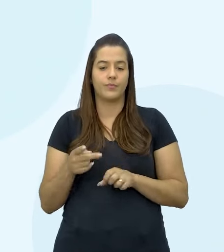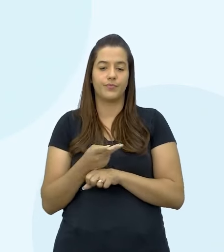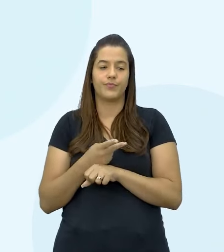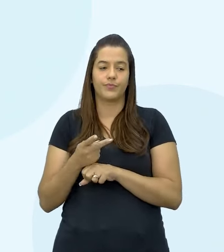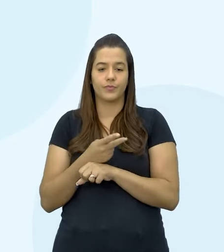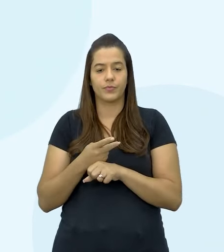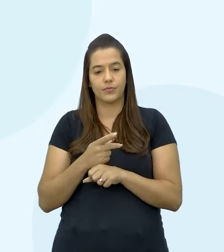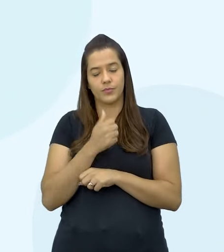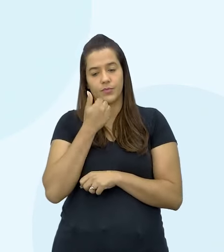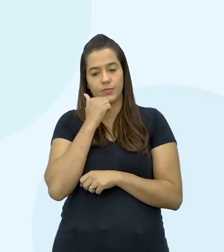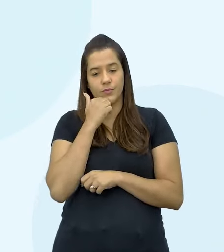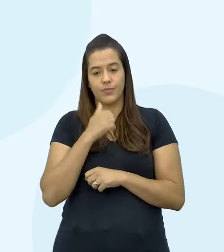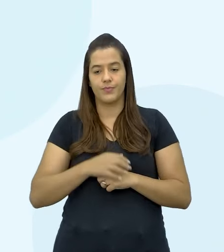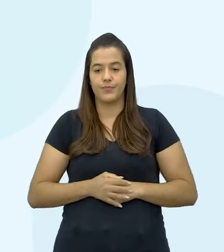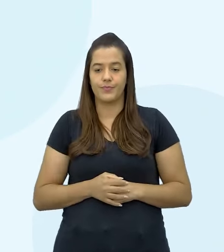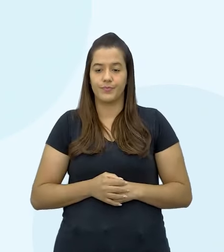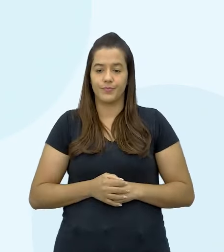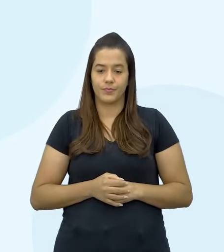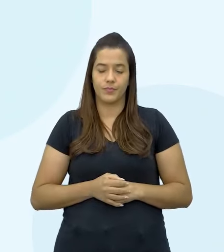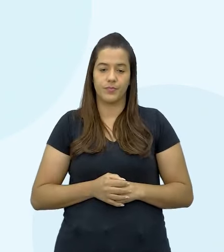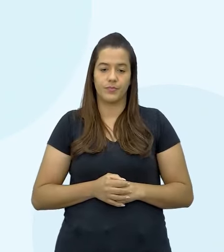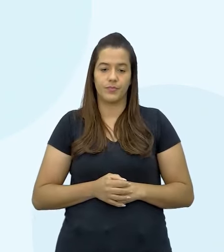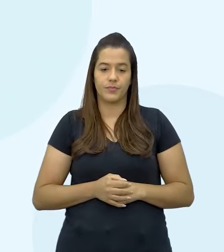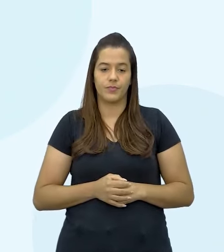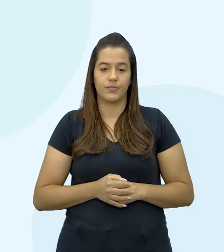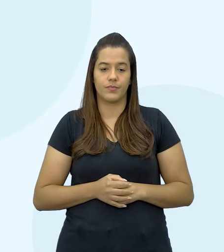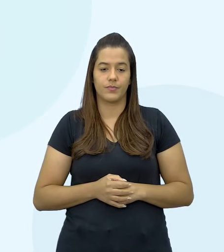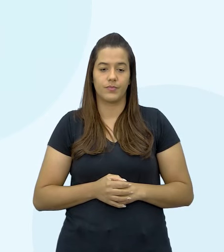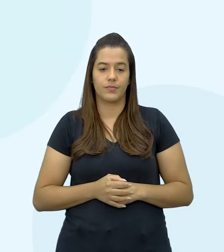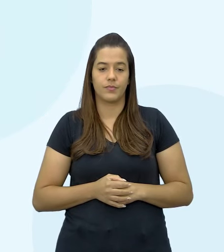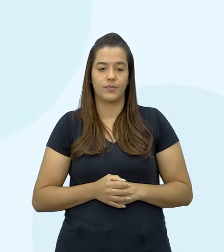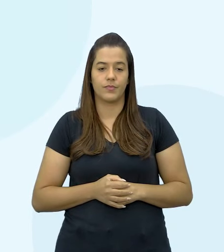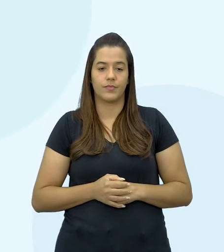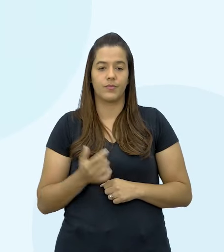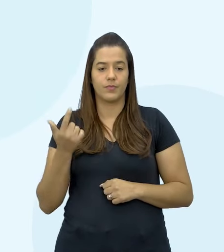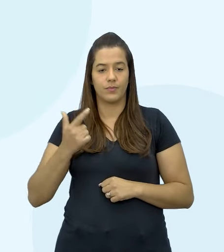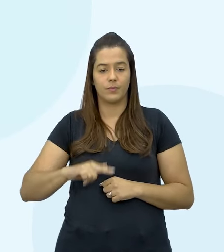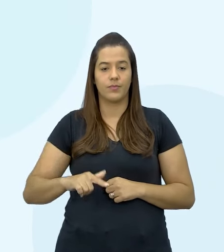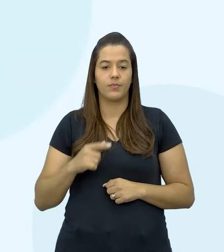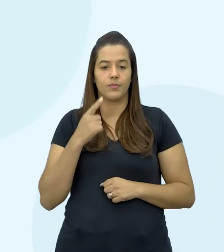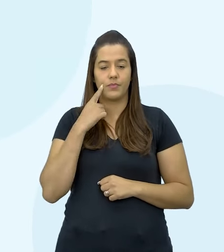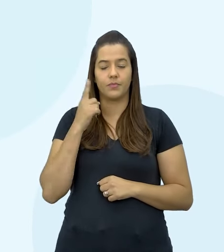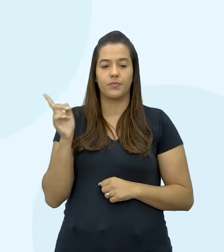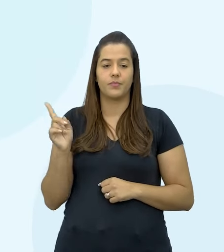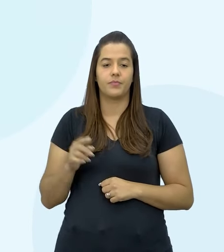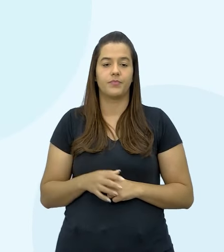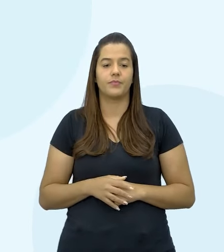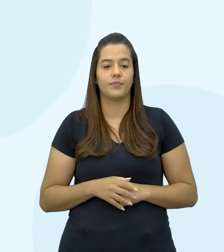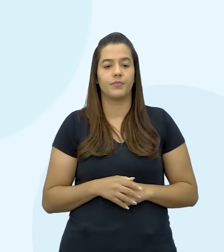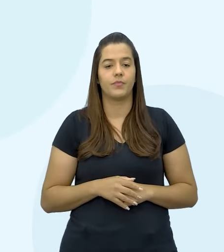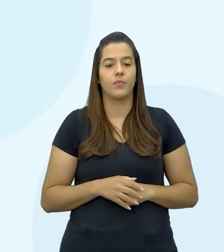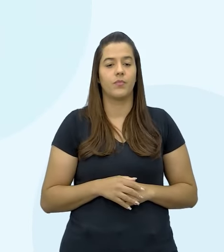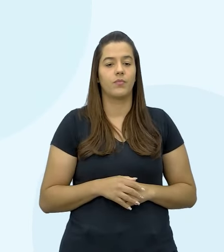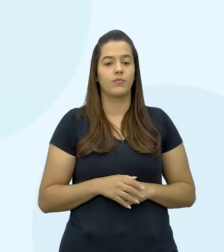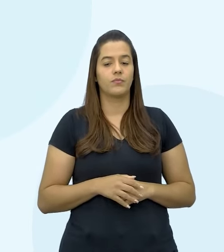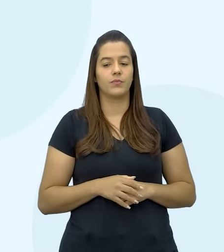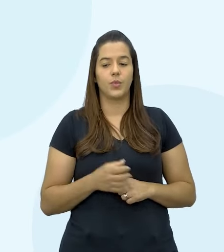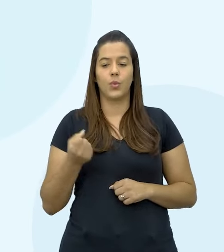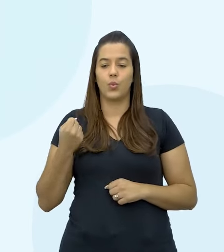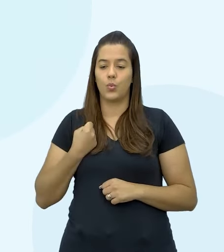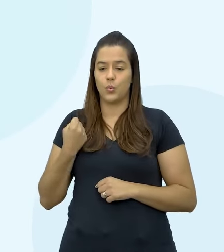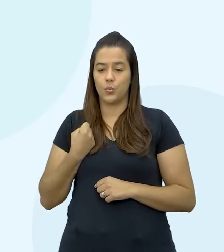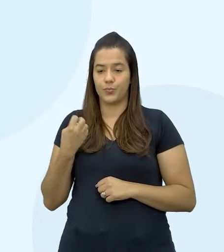investigação científica. Bom, vamos para o outro, né, mais um. A gente está falando